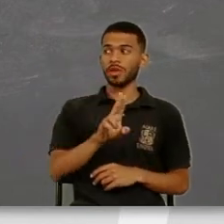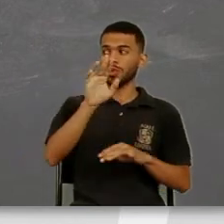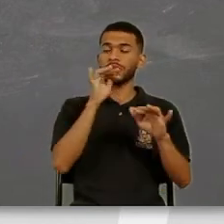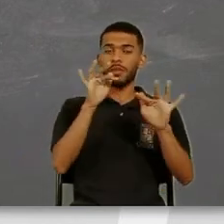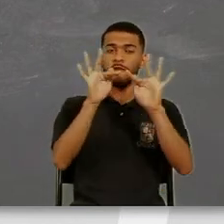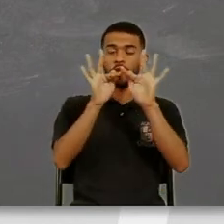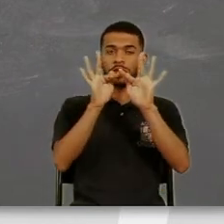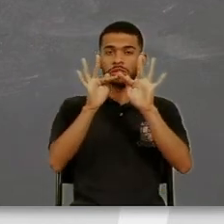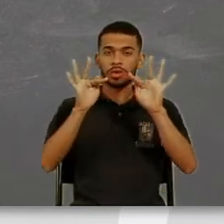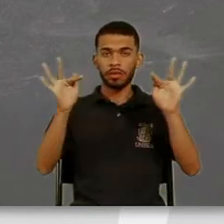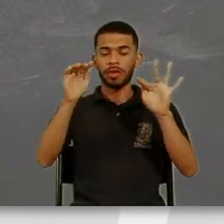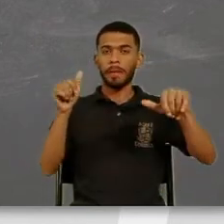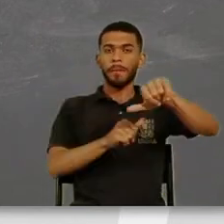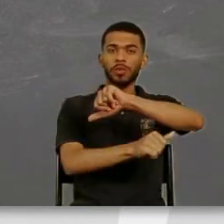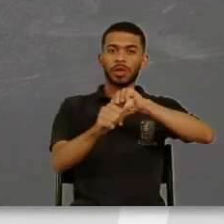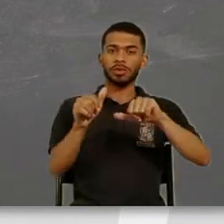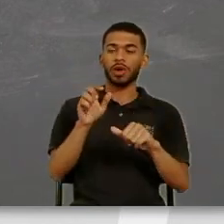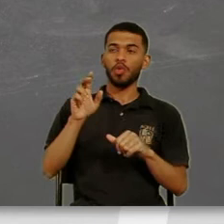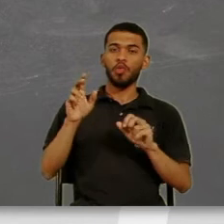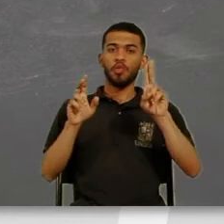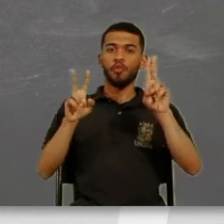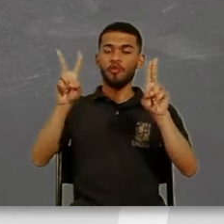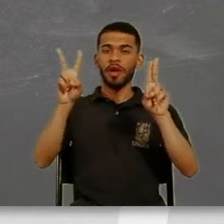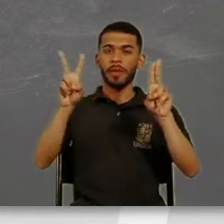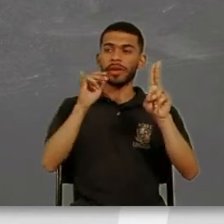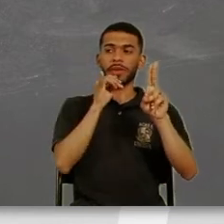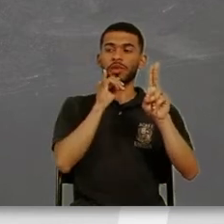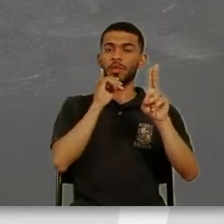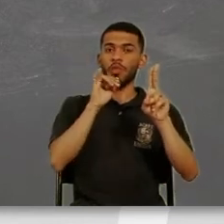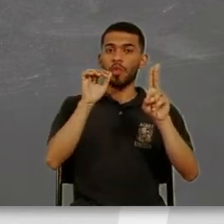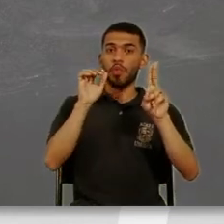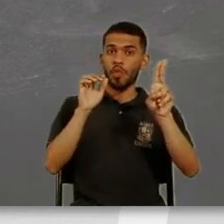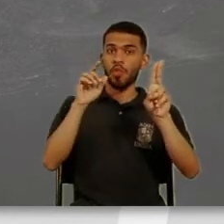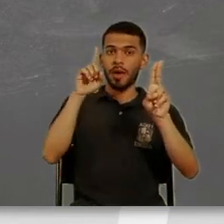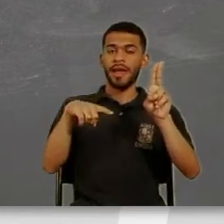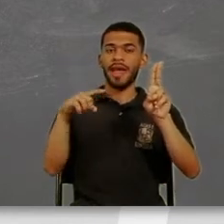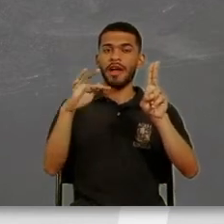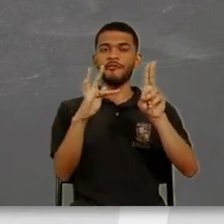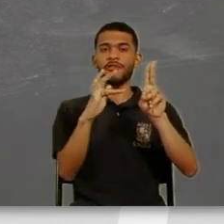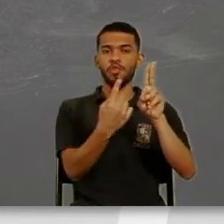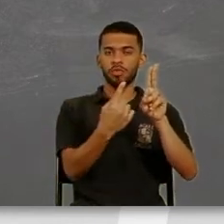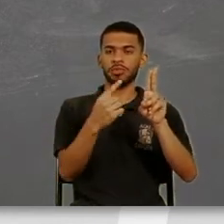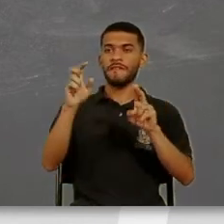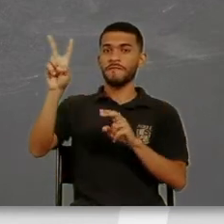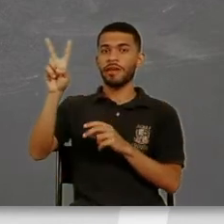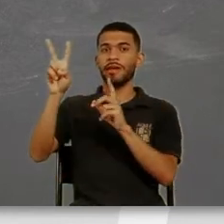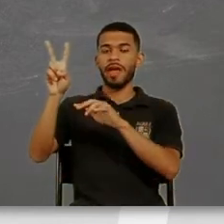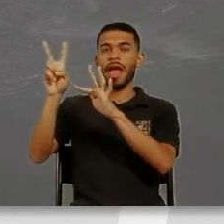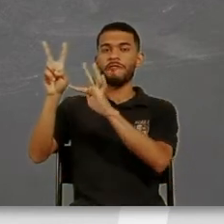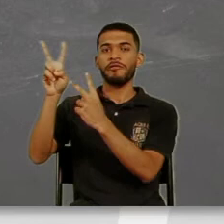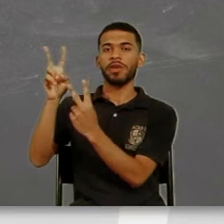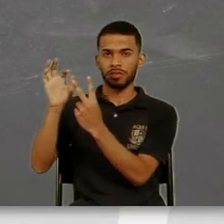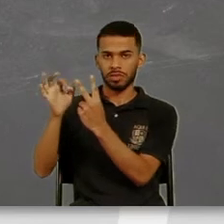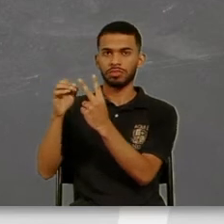que é a transformação de U em V, U passa a ser F de U, V passa a ser F de